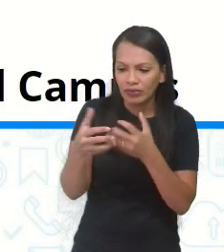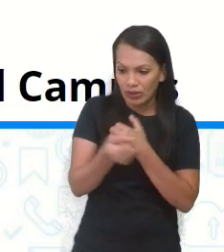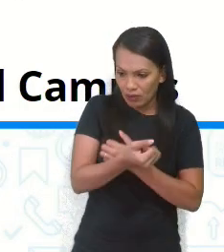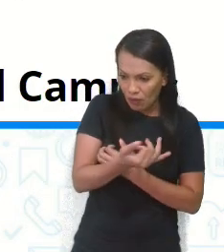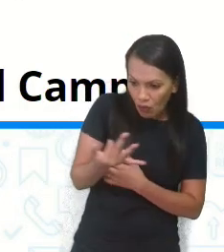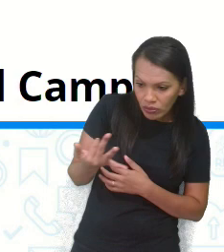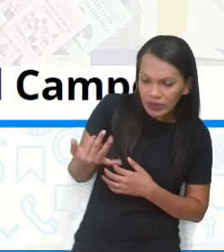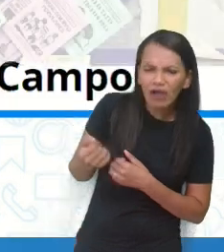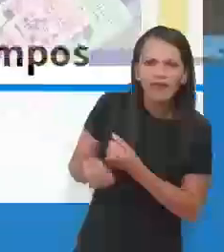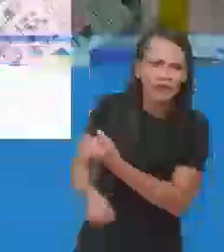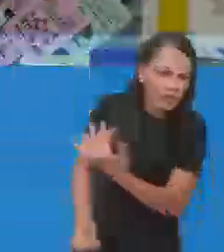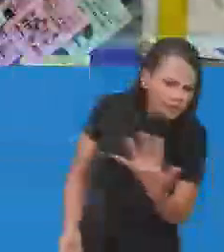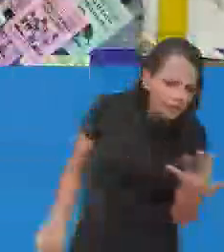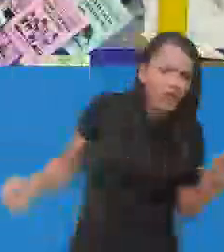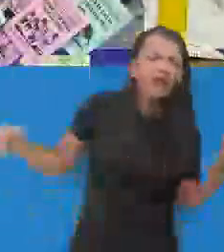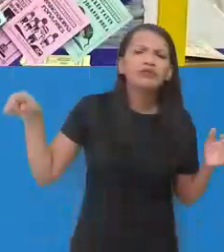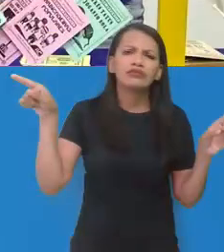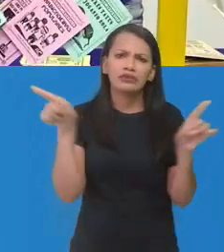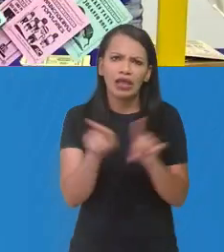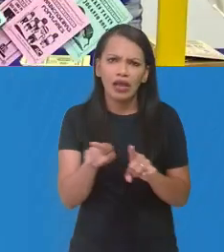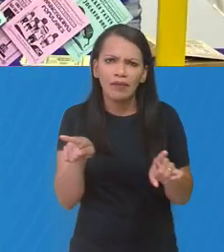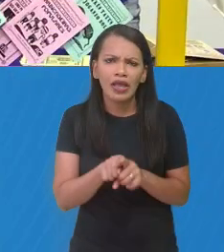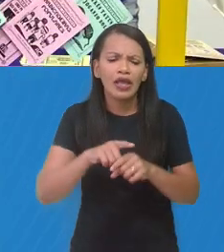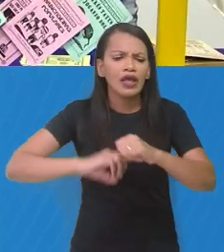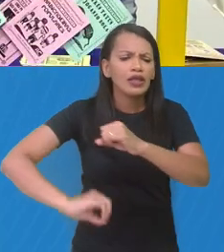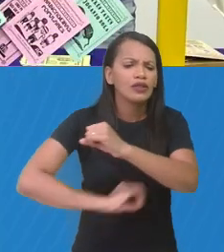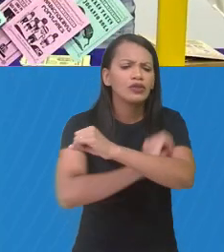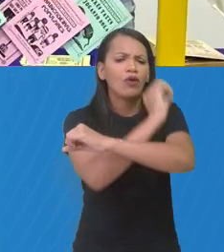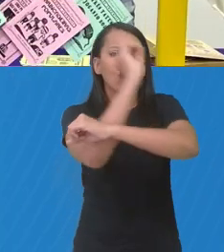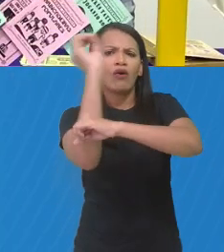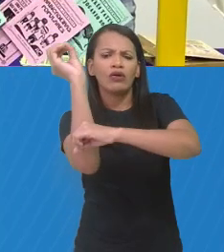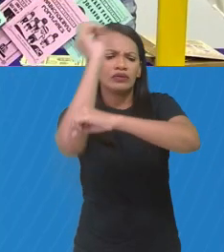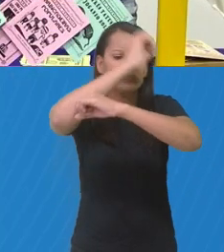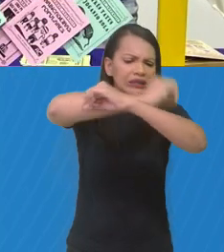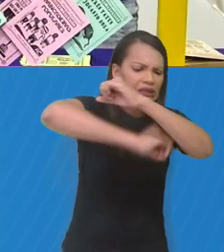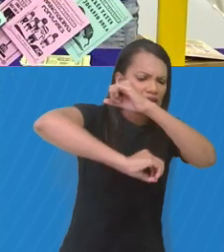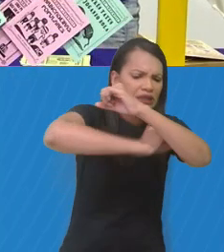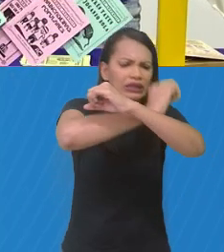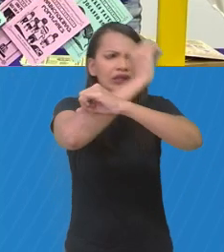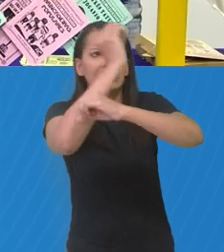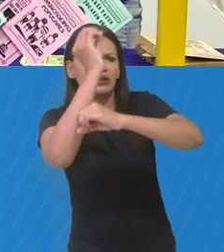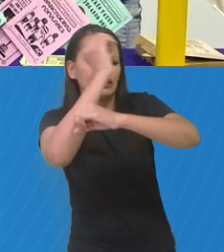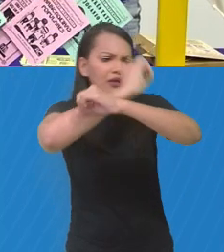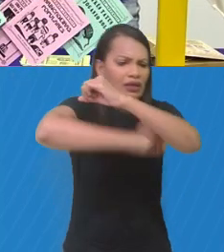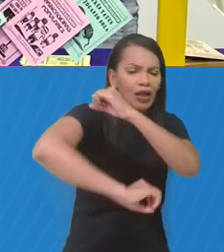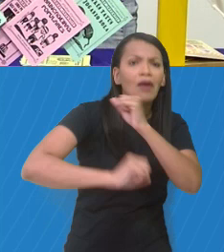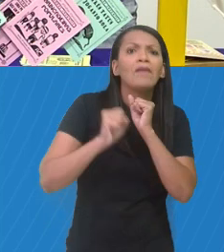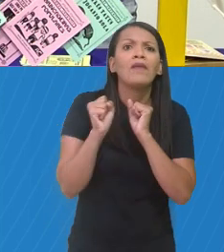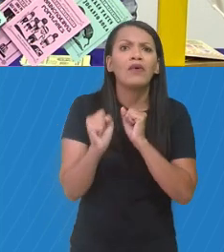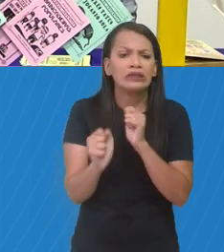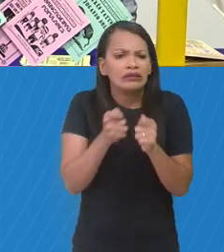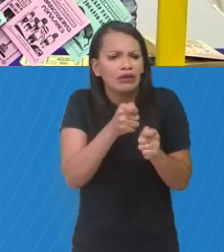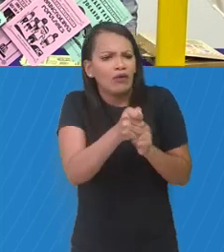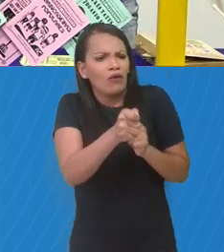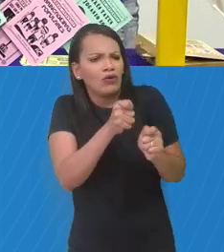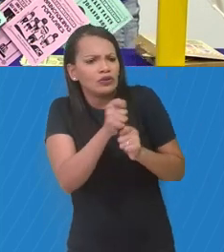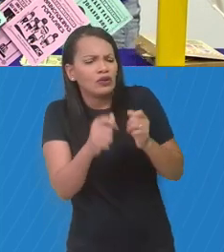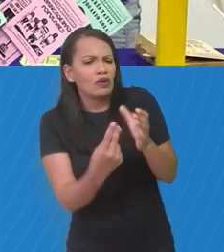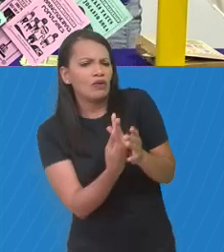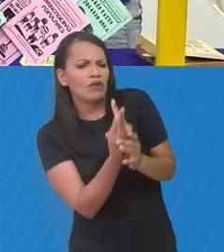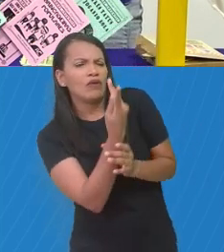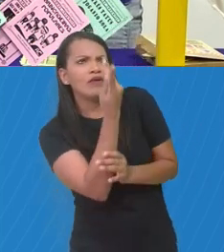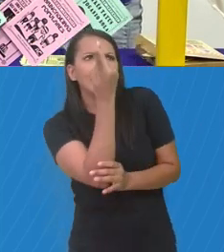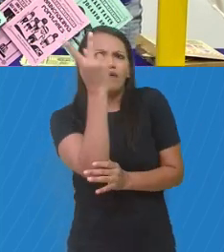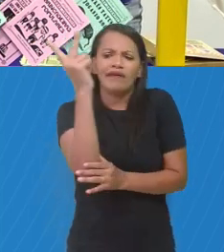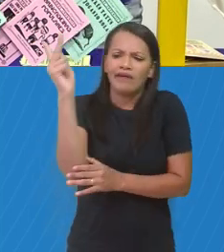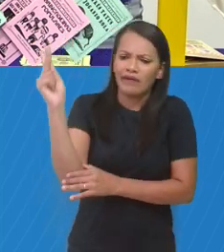Eles contavam também o tanto de noite e dia para poder controlar a plantação que nascia. O dia que